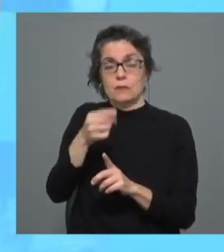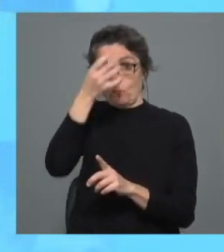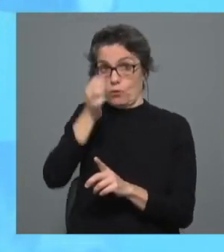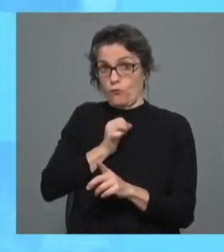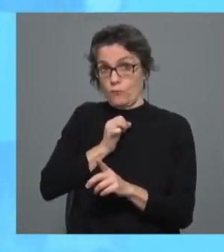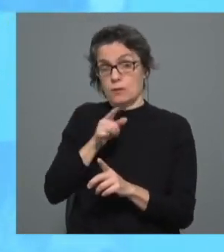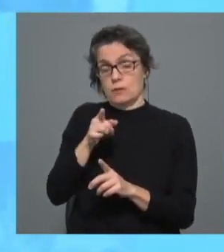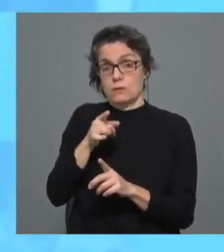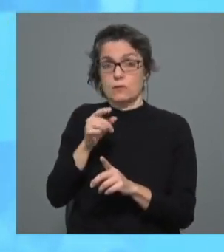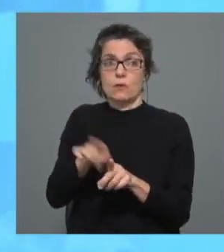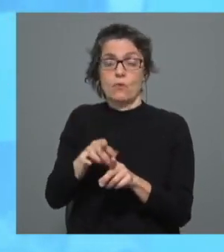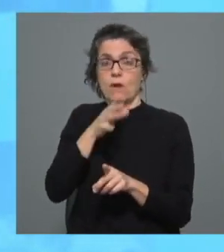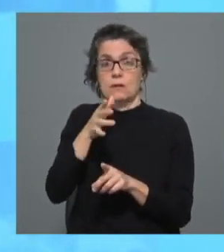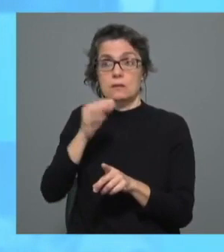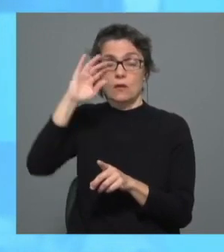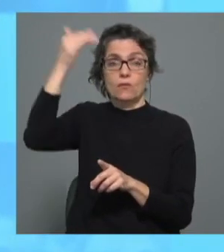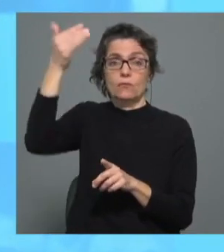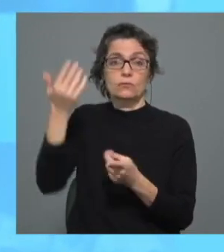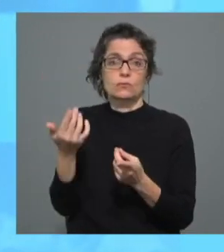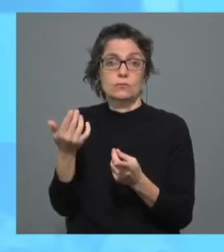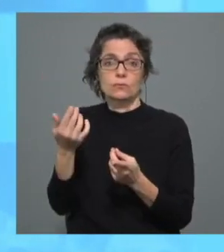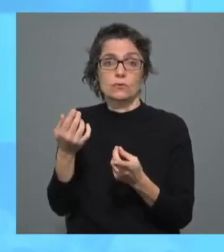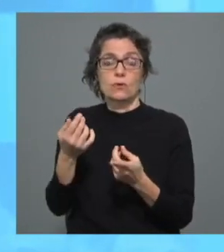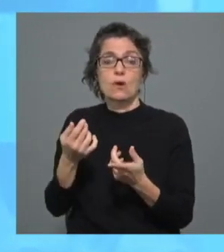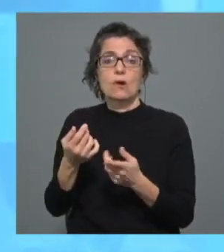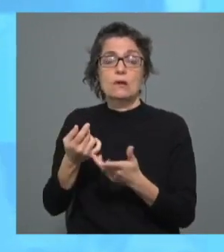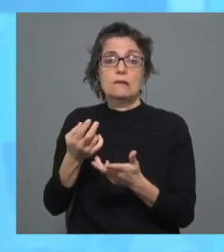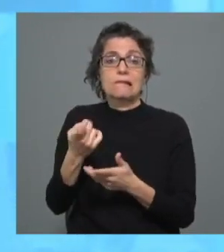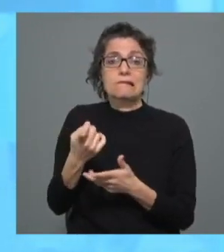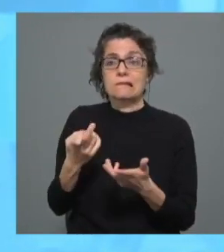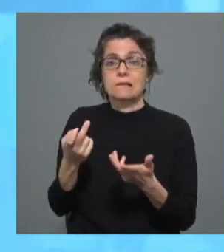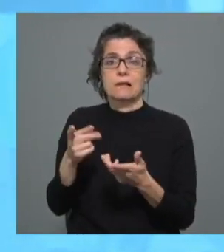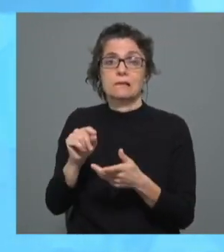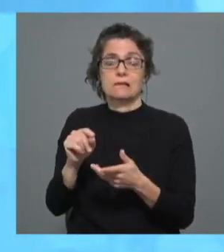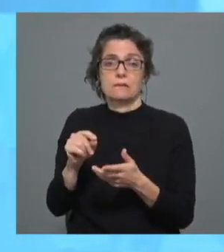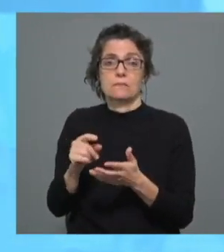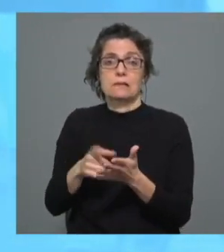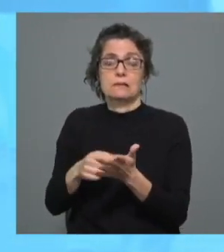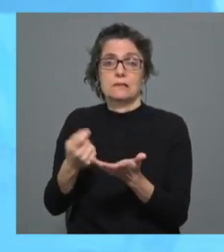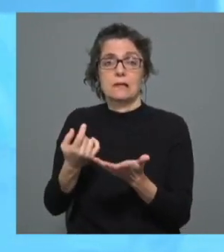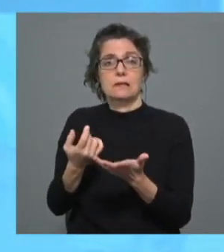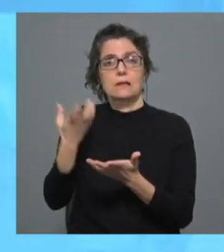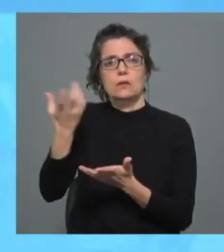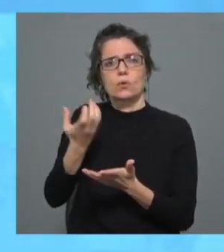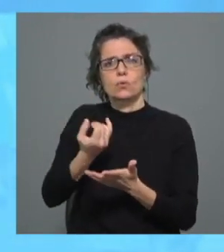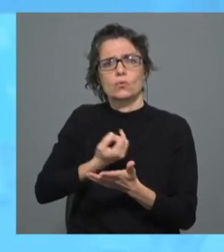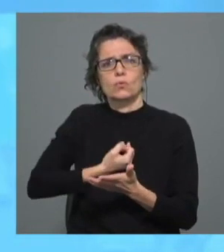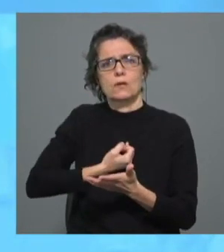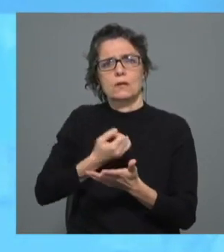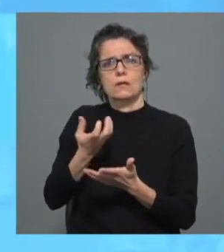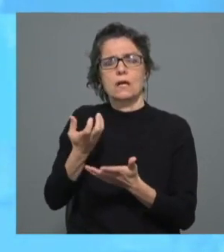o reconhecimento, numa situação futura, da necessidade e do interesse na preservação da identidade cultural das